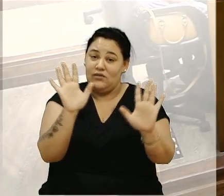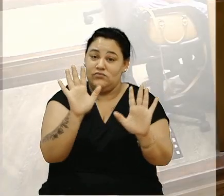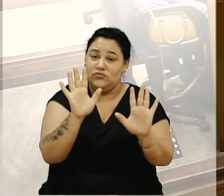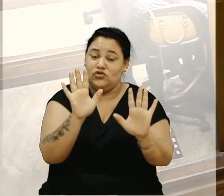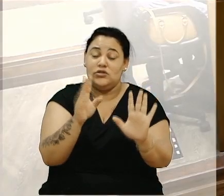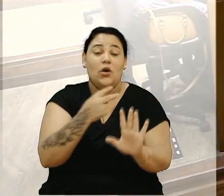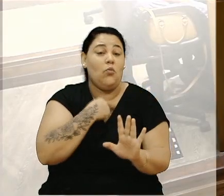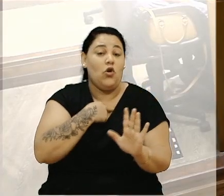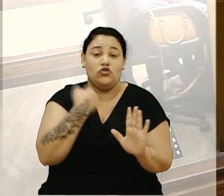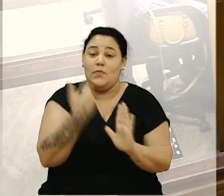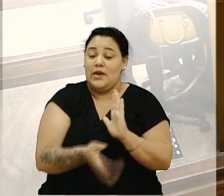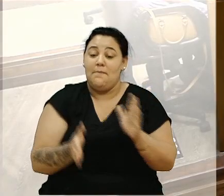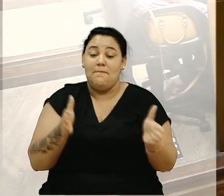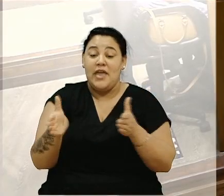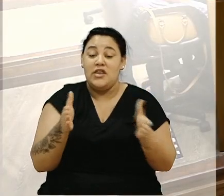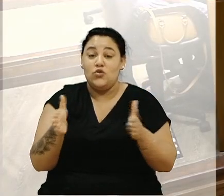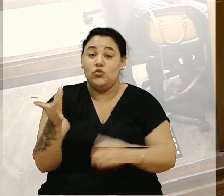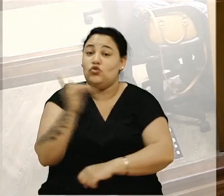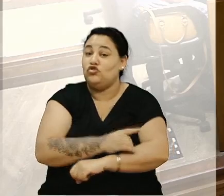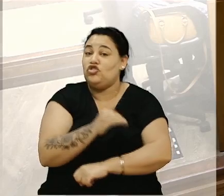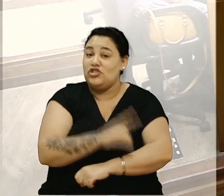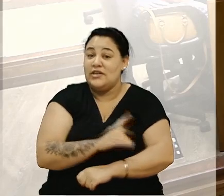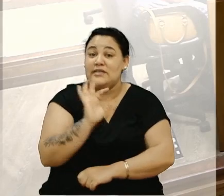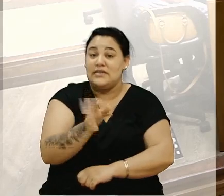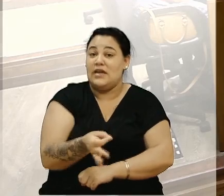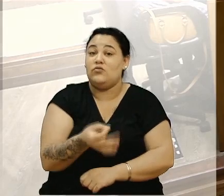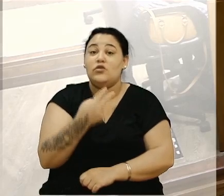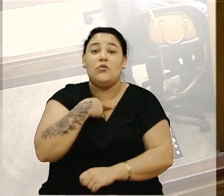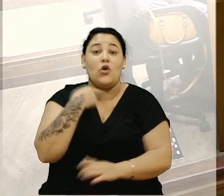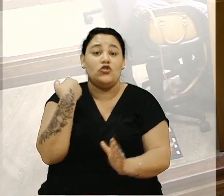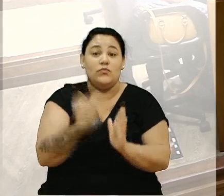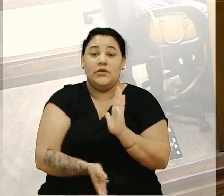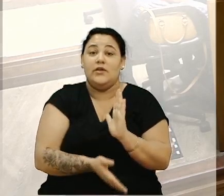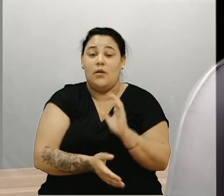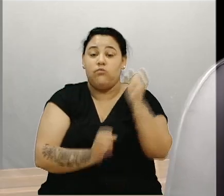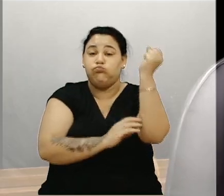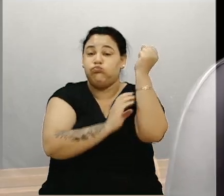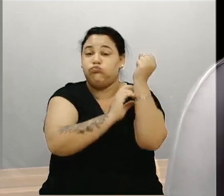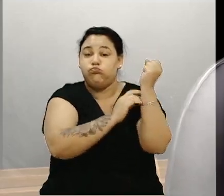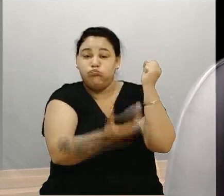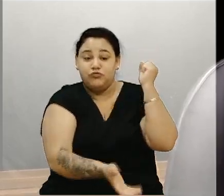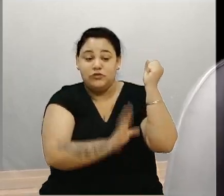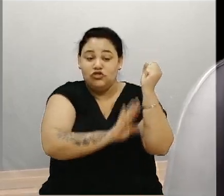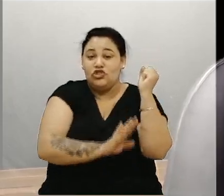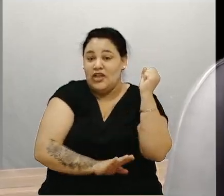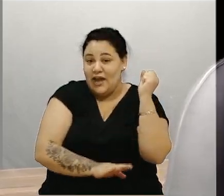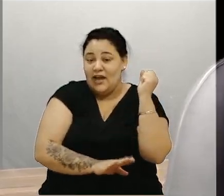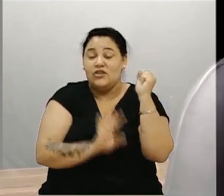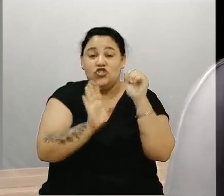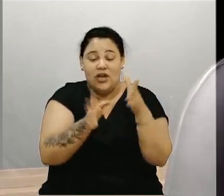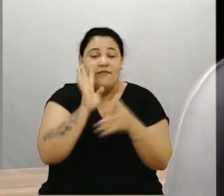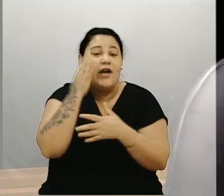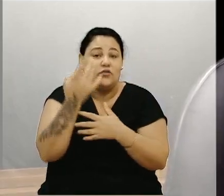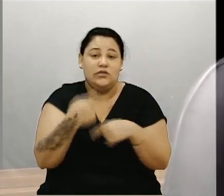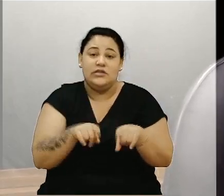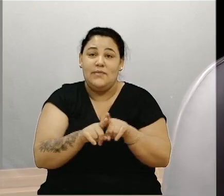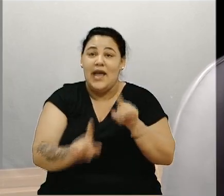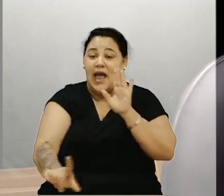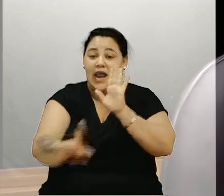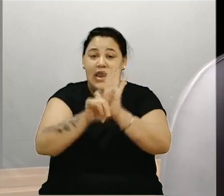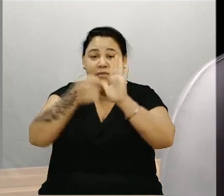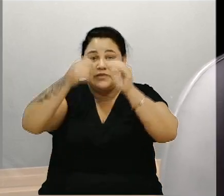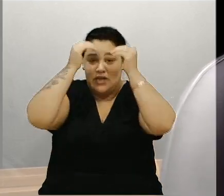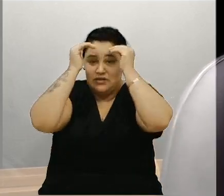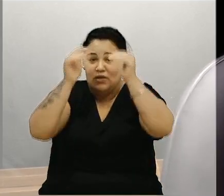não dá para perder, porque por mais que seja desburocratizado, e será, e já está sendo, a lei tem que ser